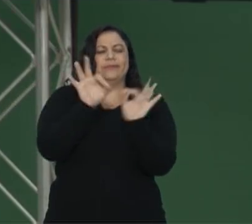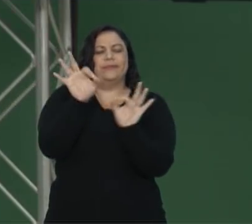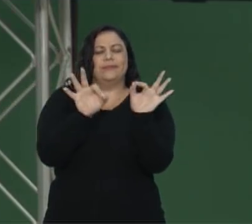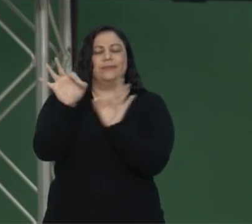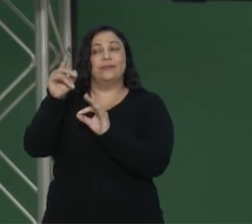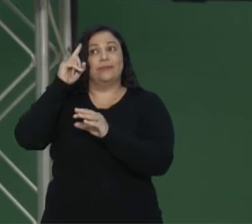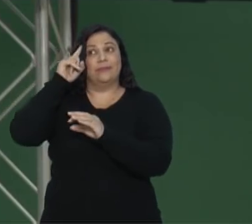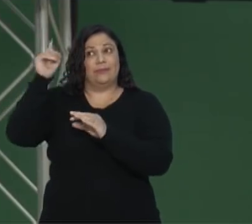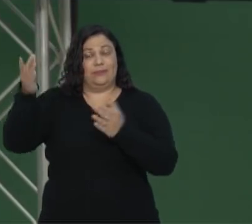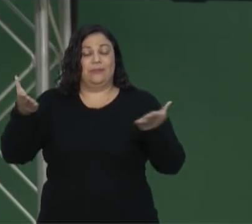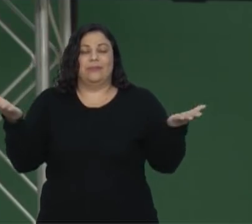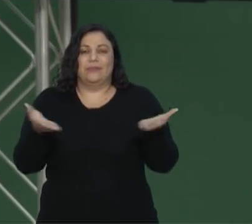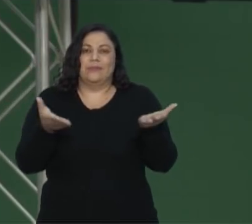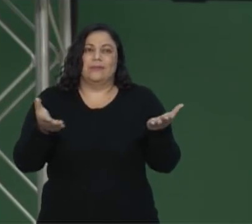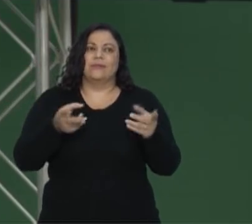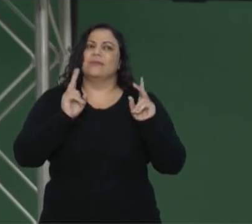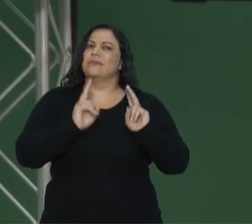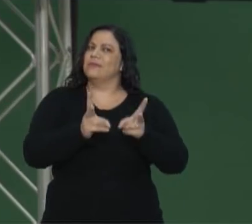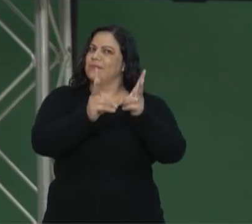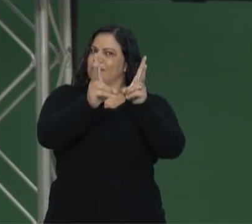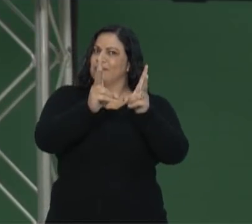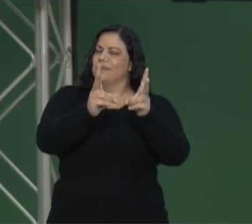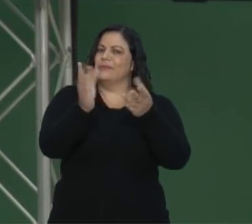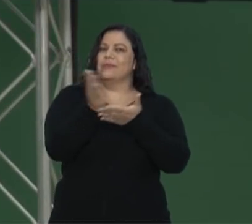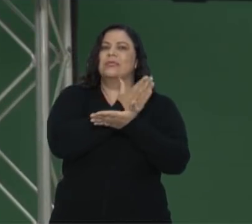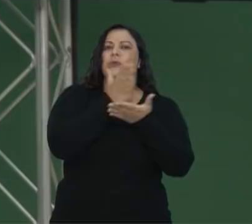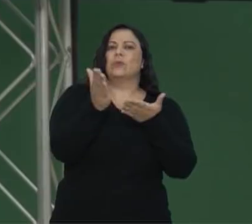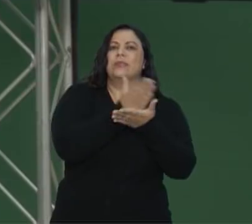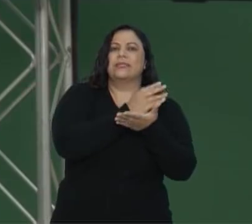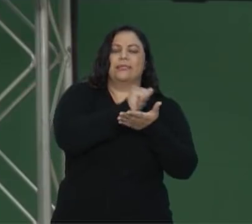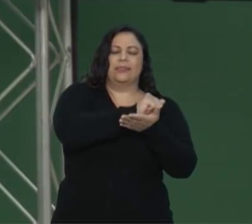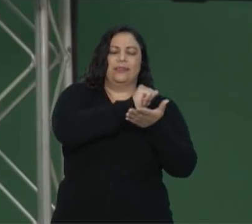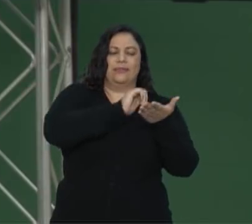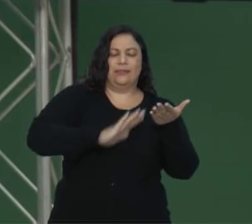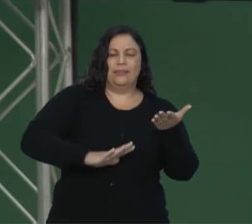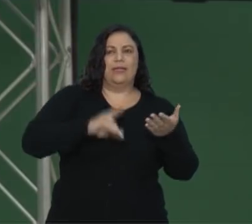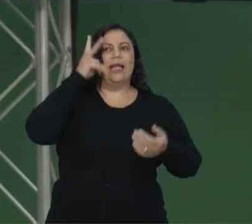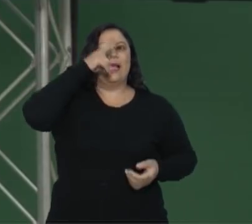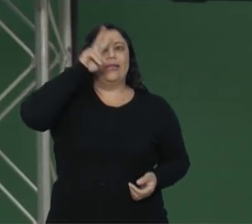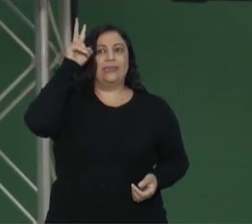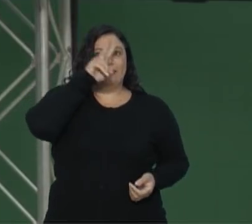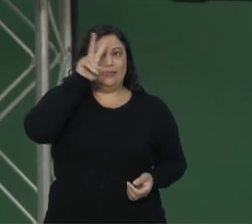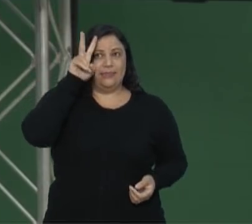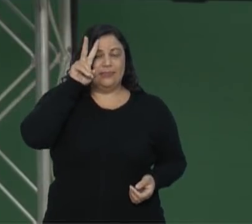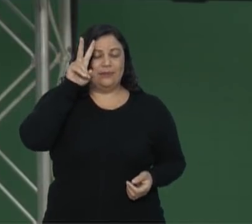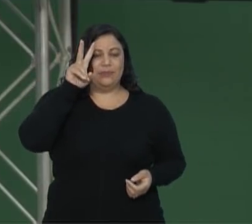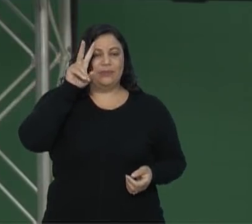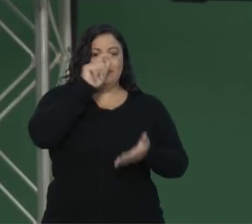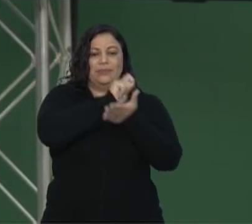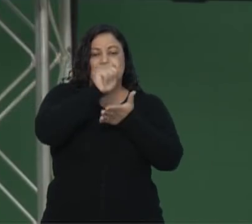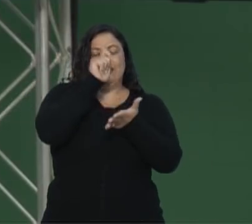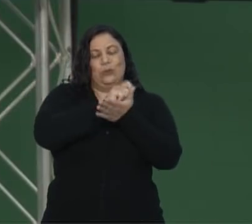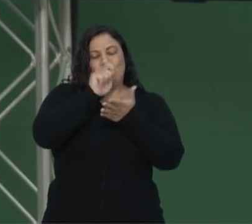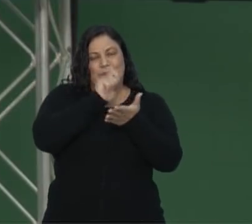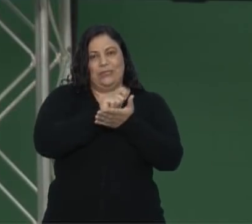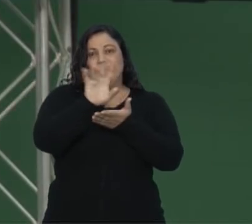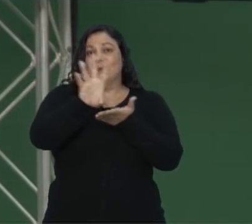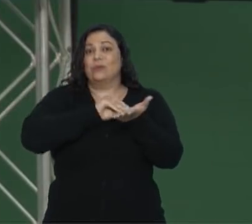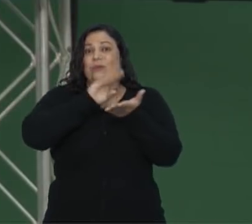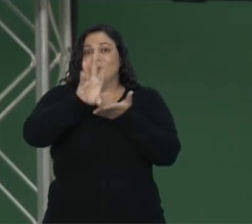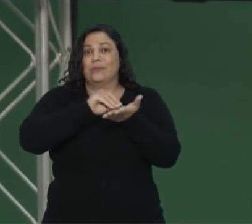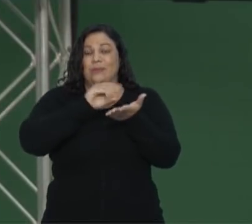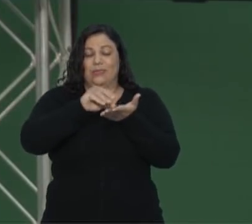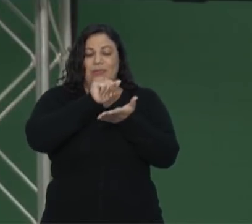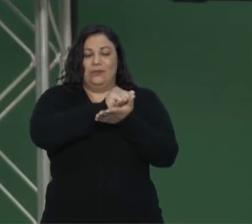E agora a gente vai continuar com o nosso caderno, porém fazendo exercício. Lembra, anotamos, copiamos esse exercício no